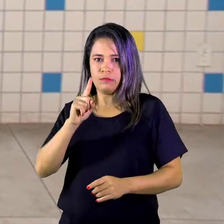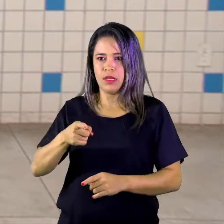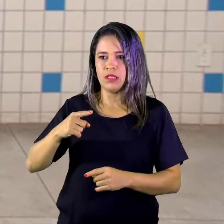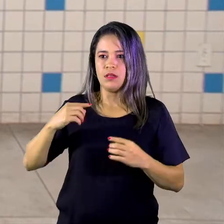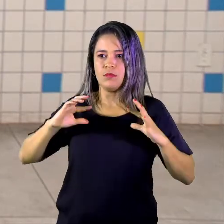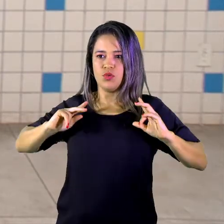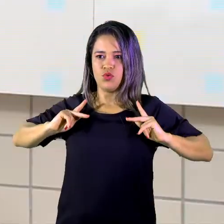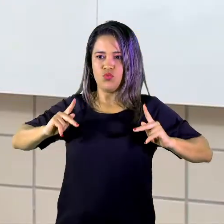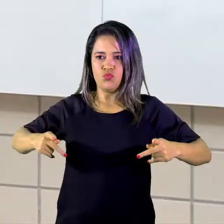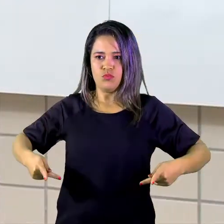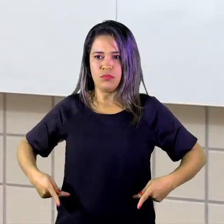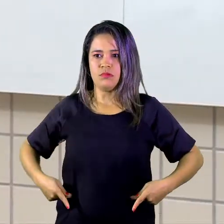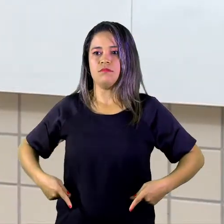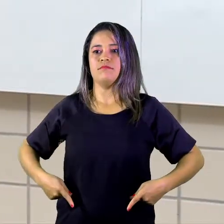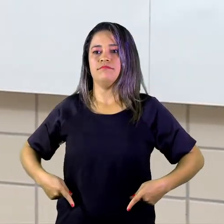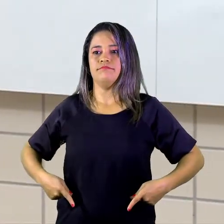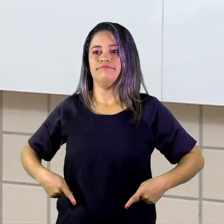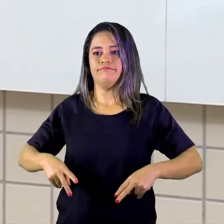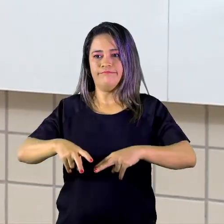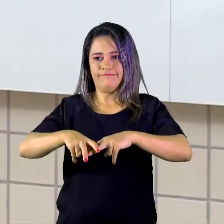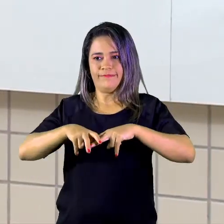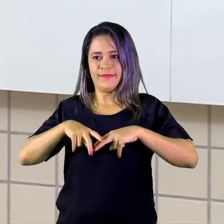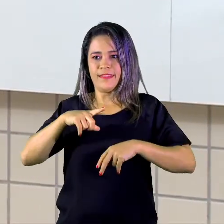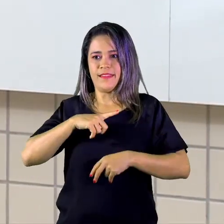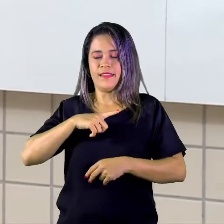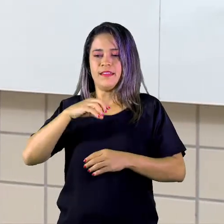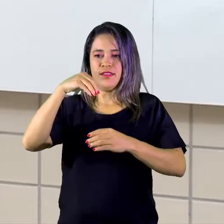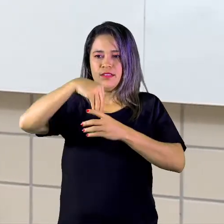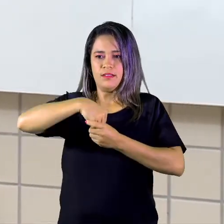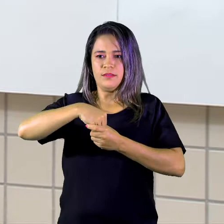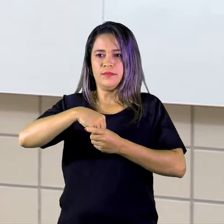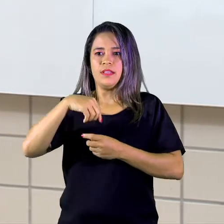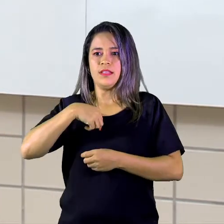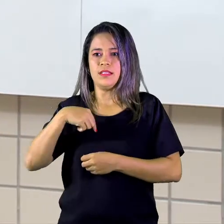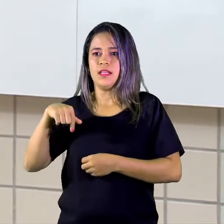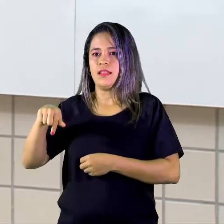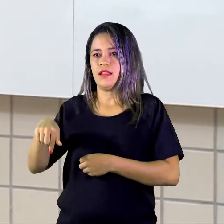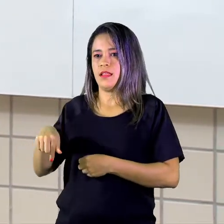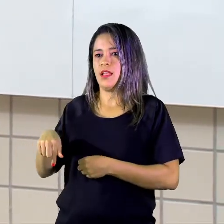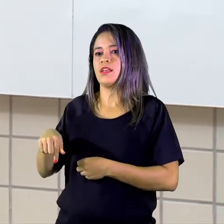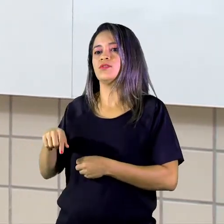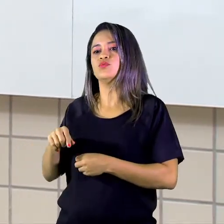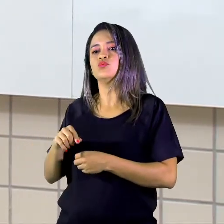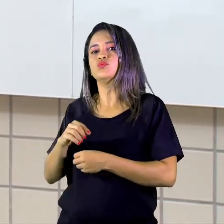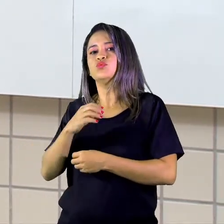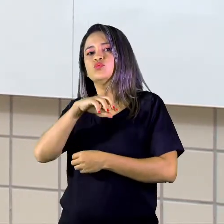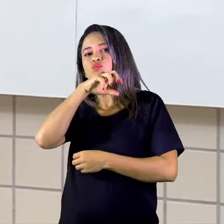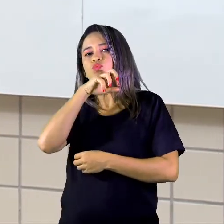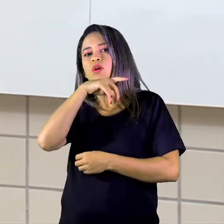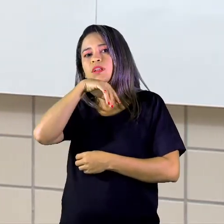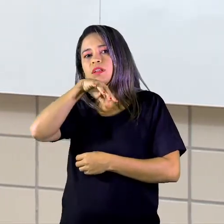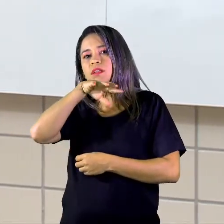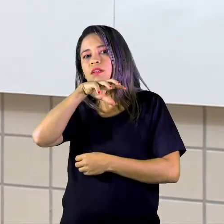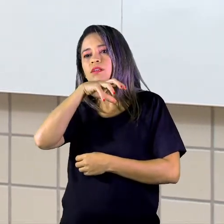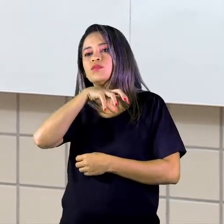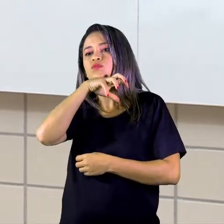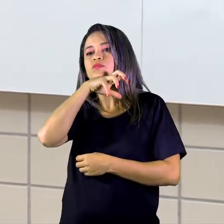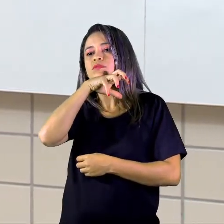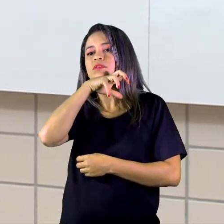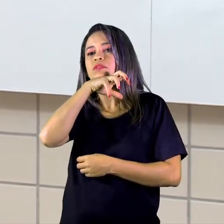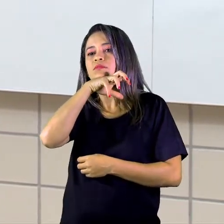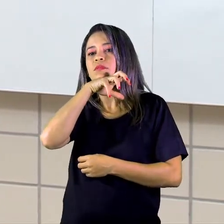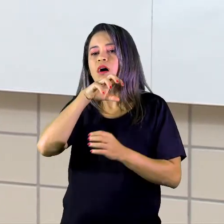humanos. Esses vermes, eles fazem parte dos animais invertebrados e são divididos em